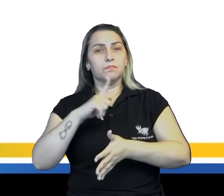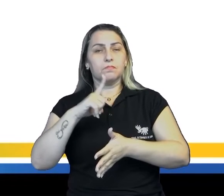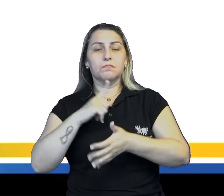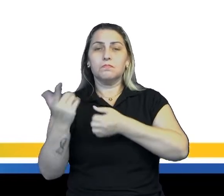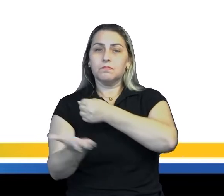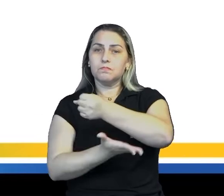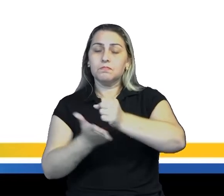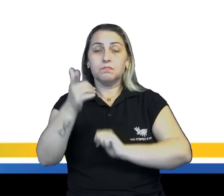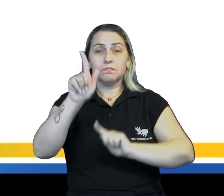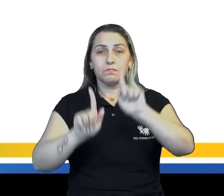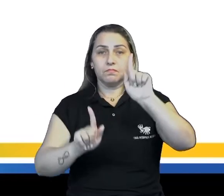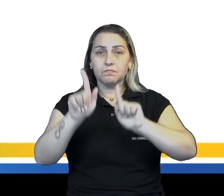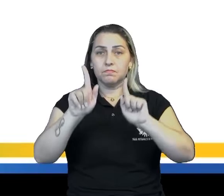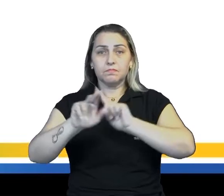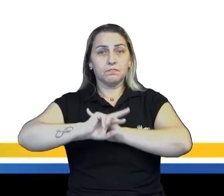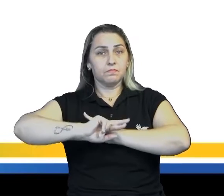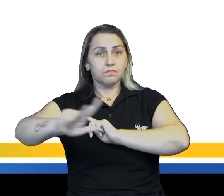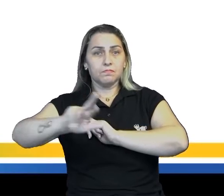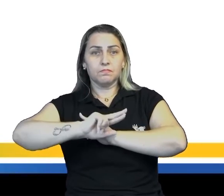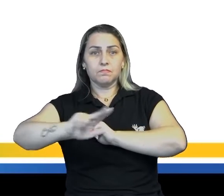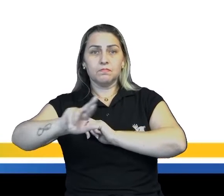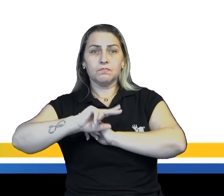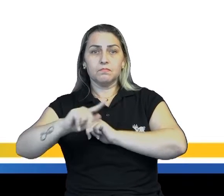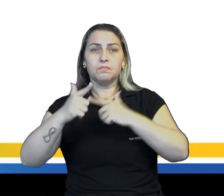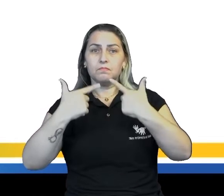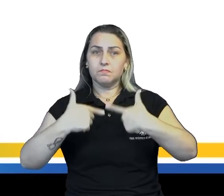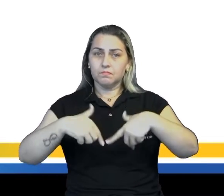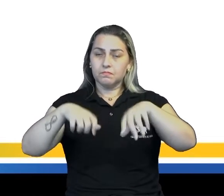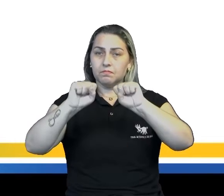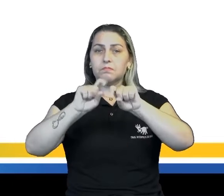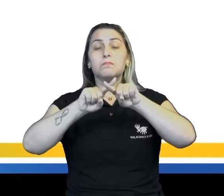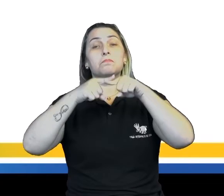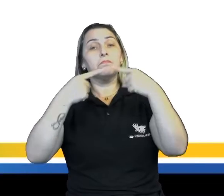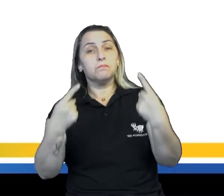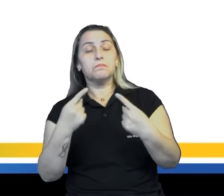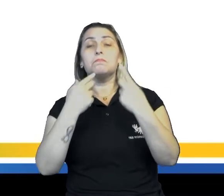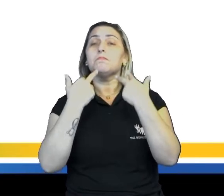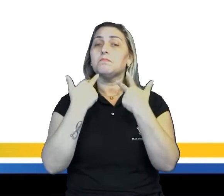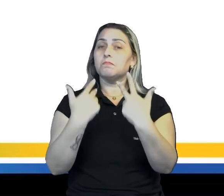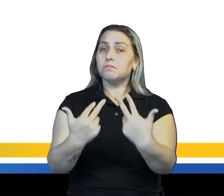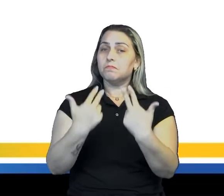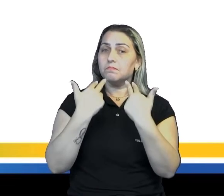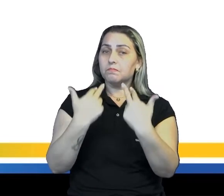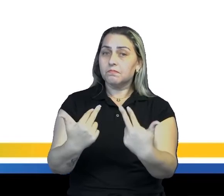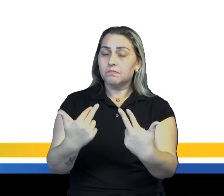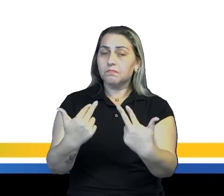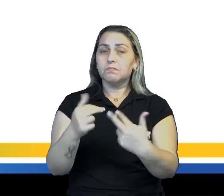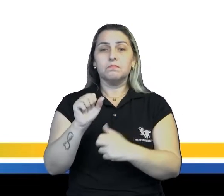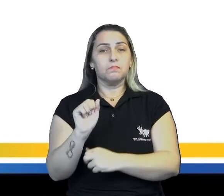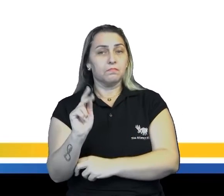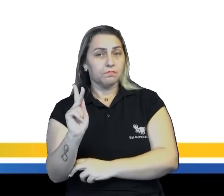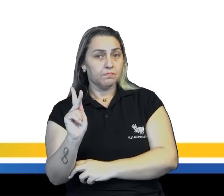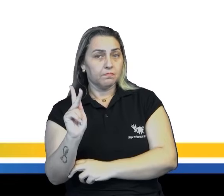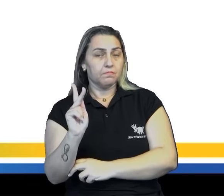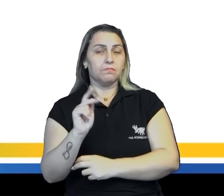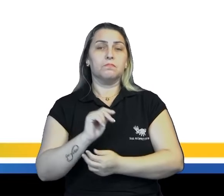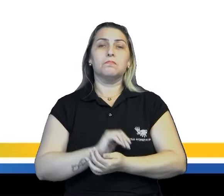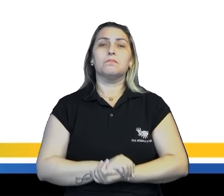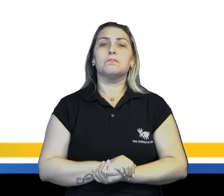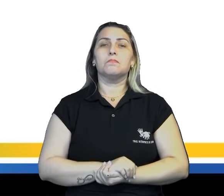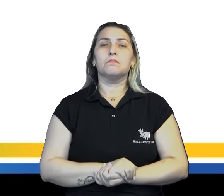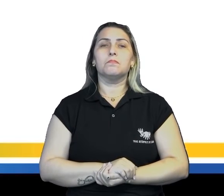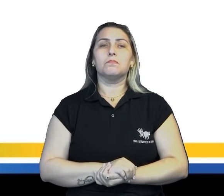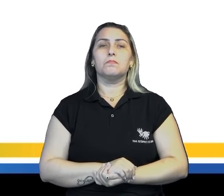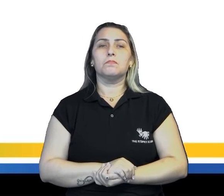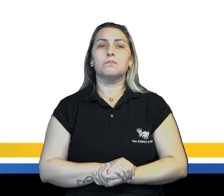sua base em gestos, não é considerada uma linguagem e sim uma língua, ok?